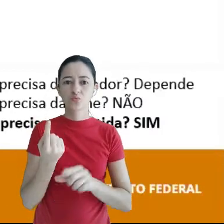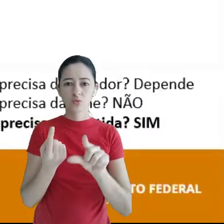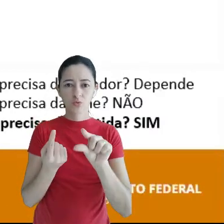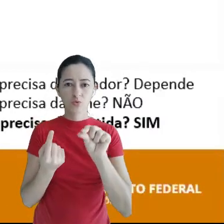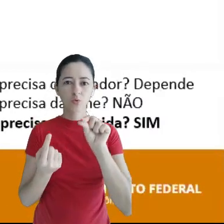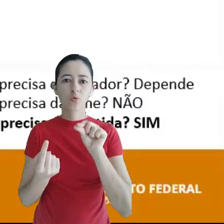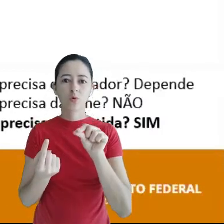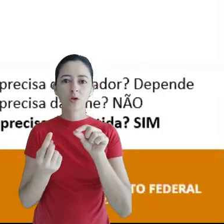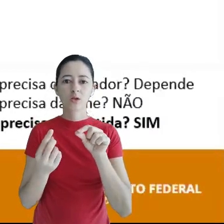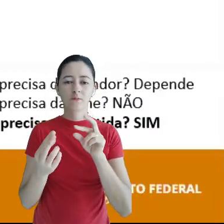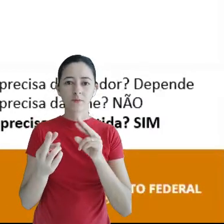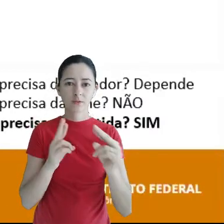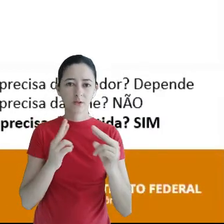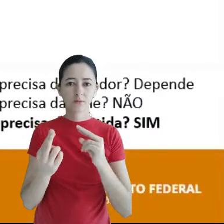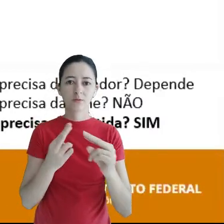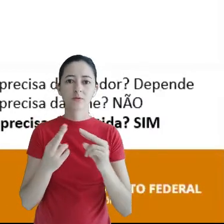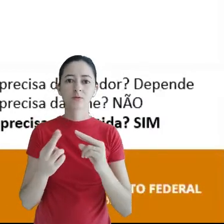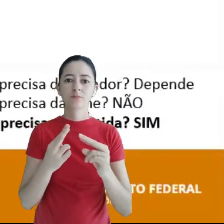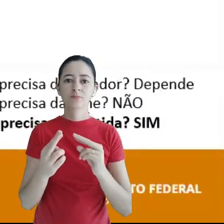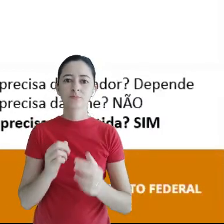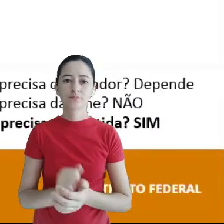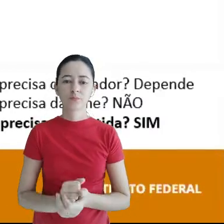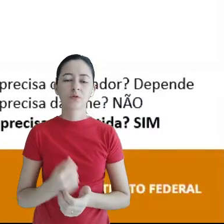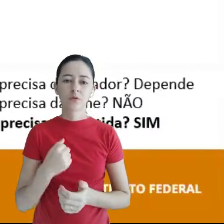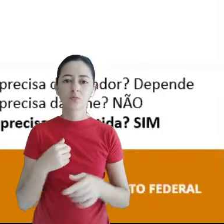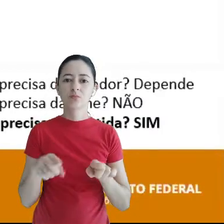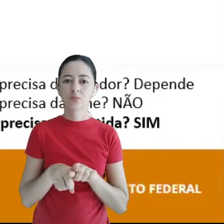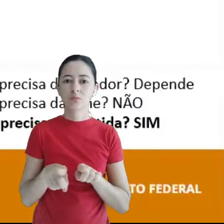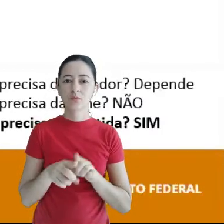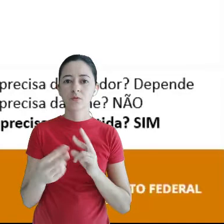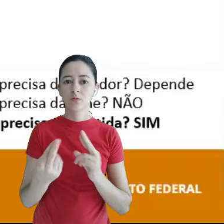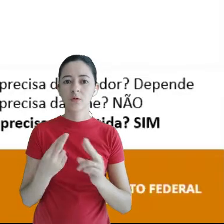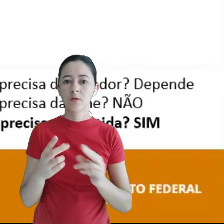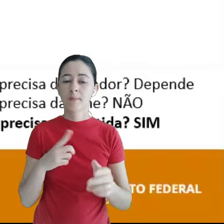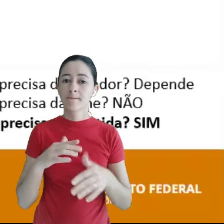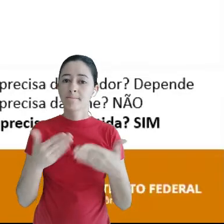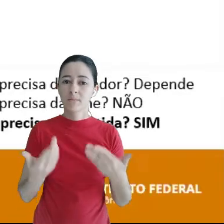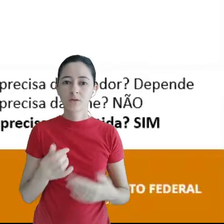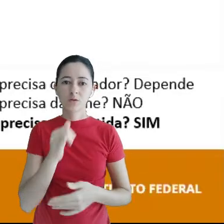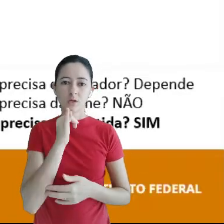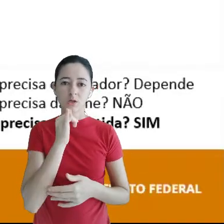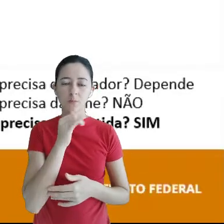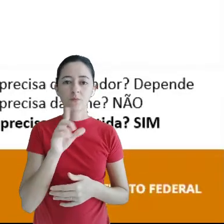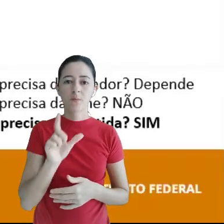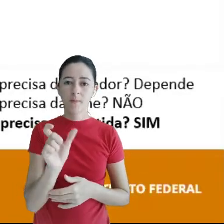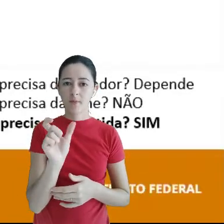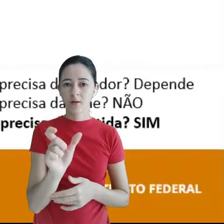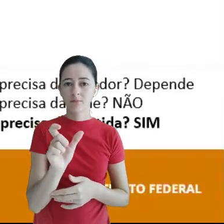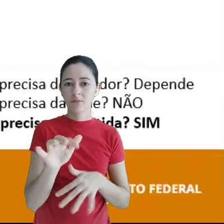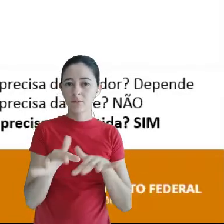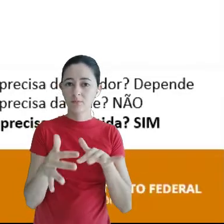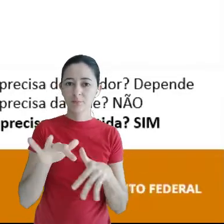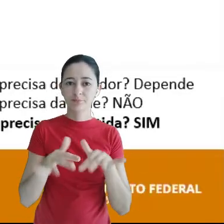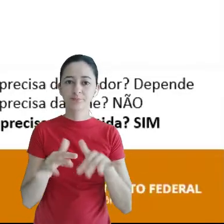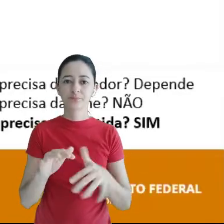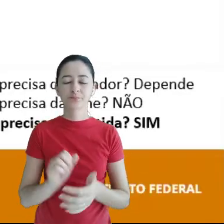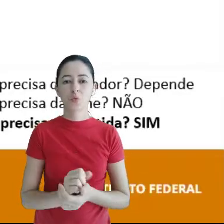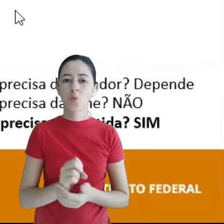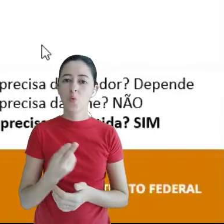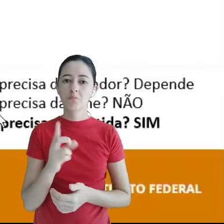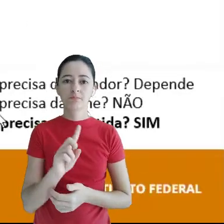relacionaria resultado a jogador. Acho que até eu relacionaria. Mas nesse exemplo aqui, vamos dizer que depende. Vamos colocar que não.